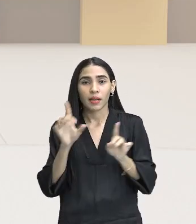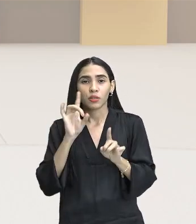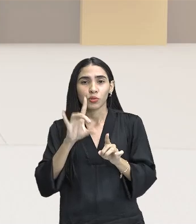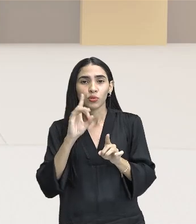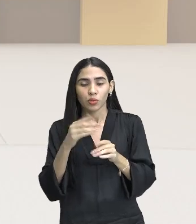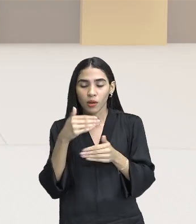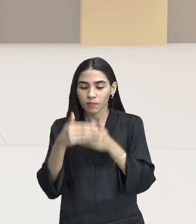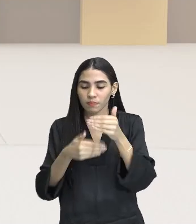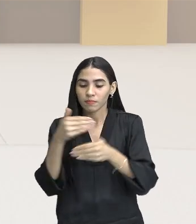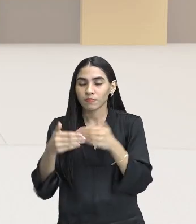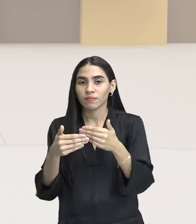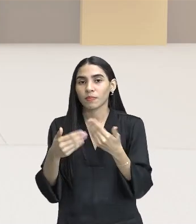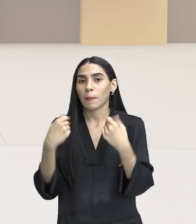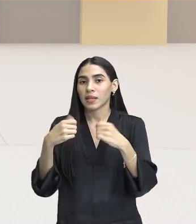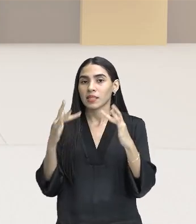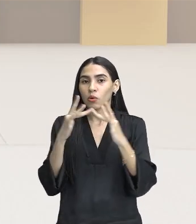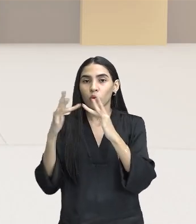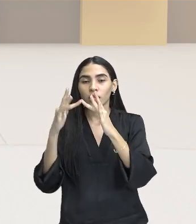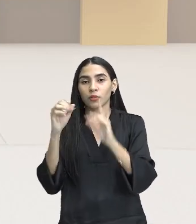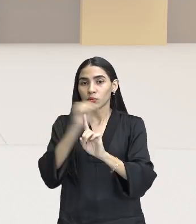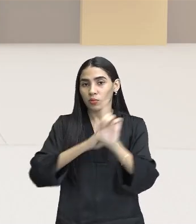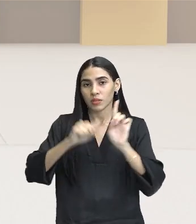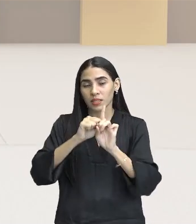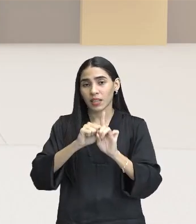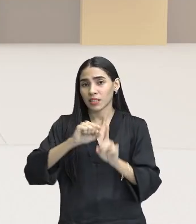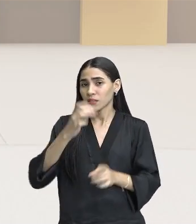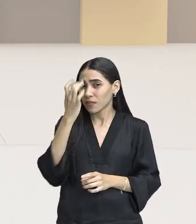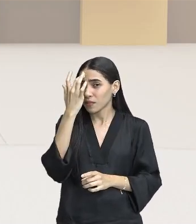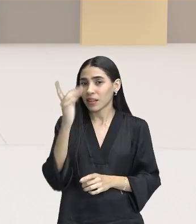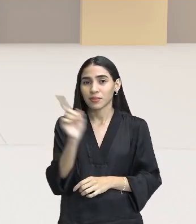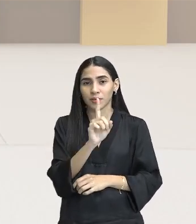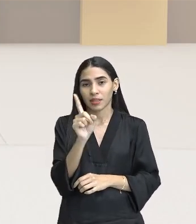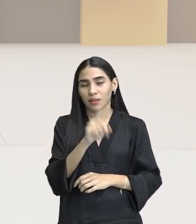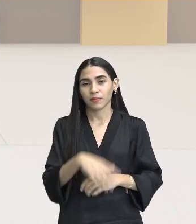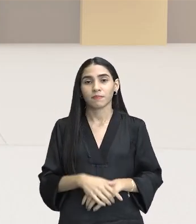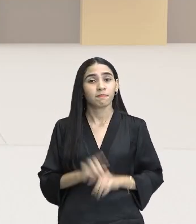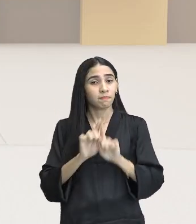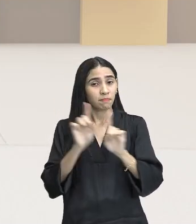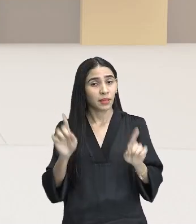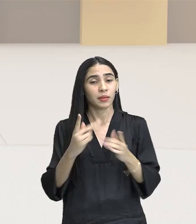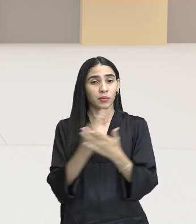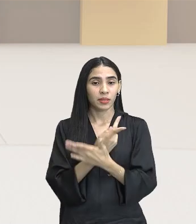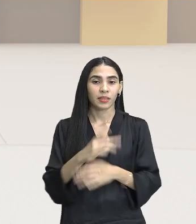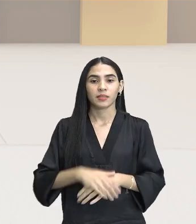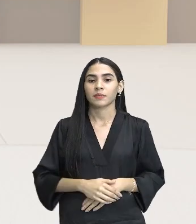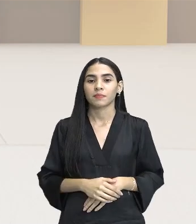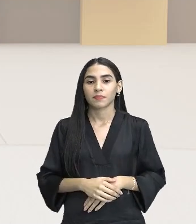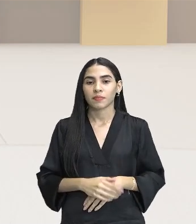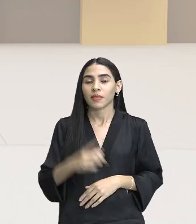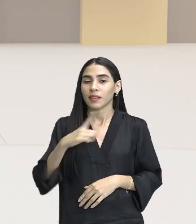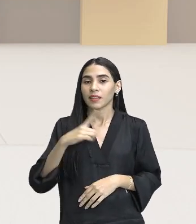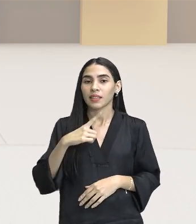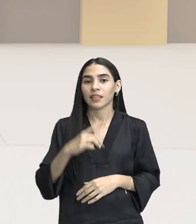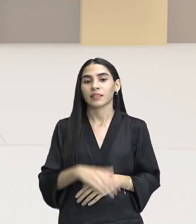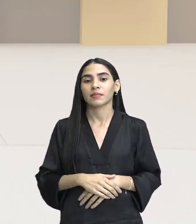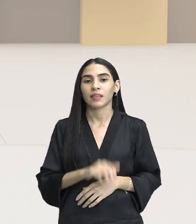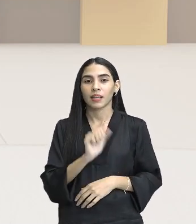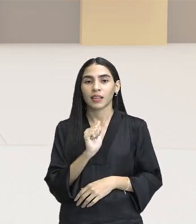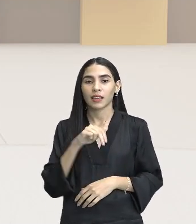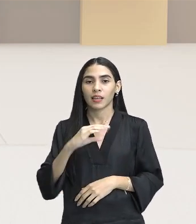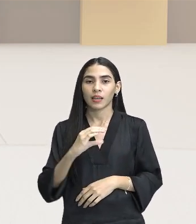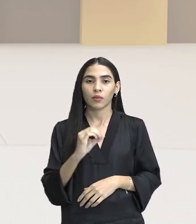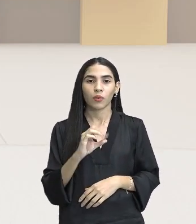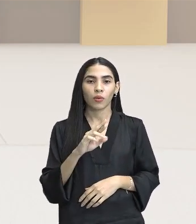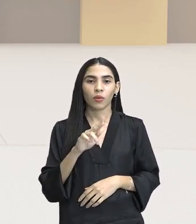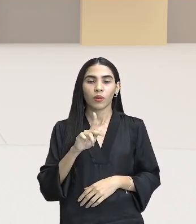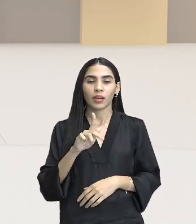construída socialmente. E isso não é tão fácil. Mas acontece, e aí existe a ancoragem e a